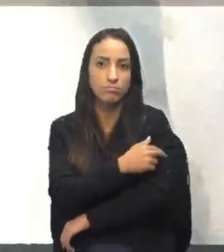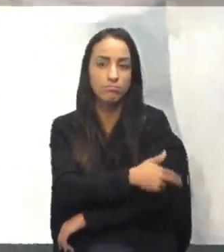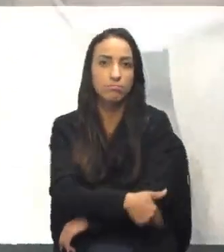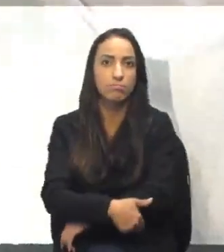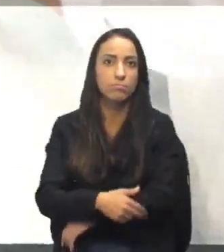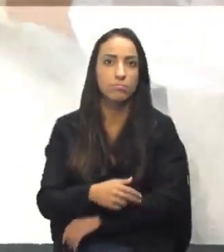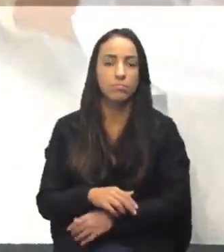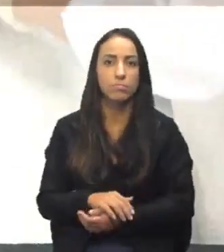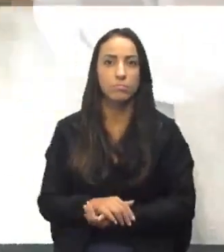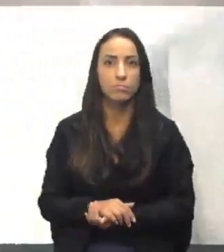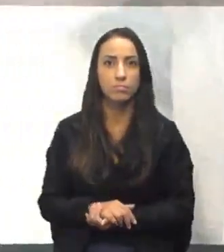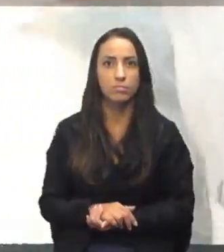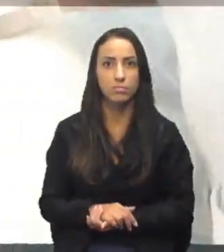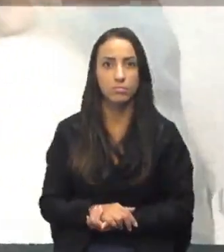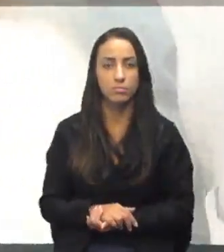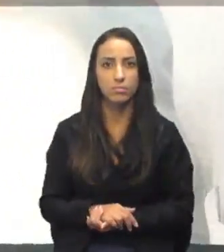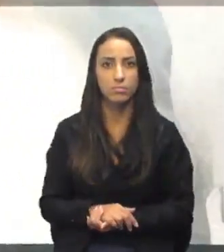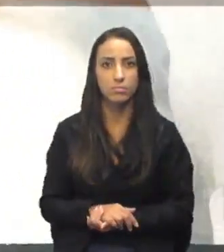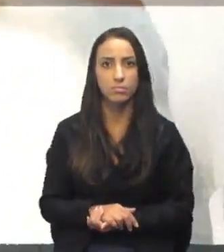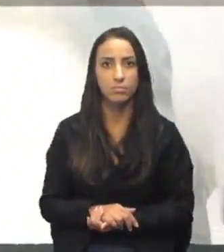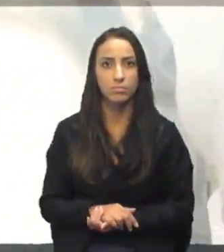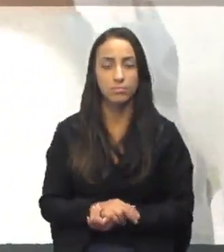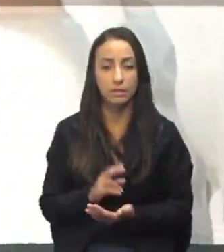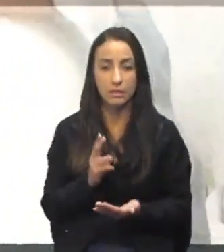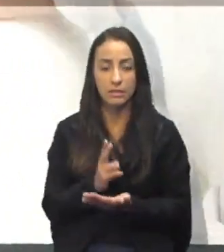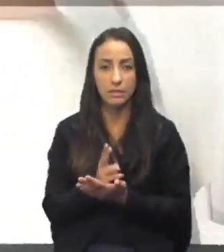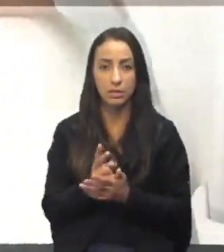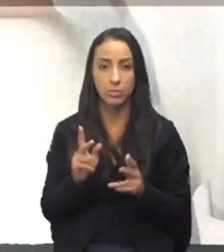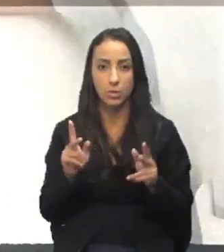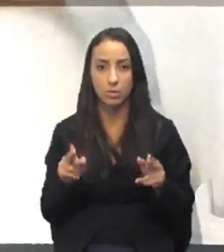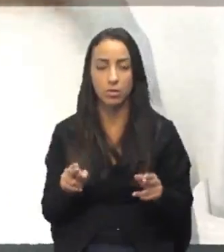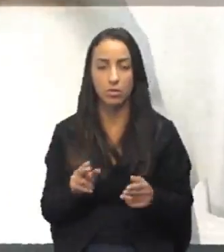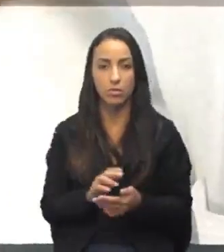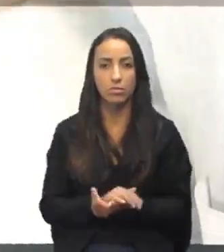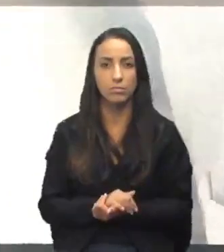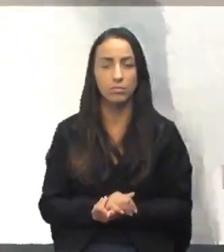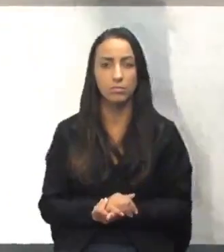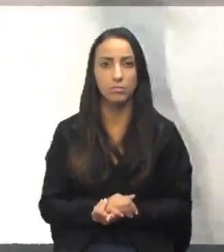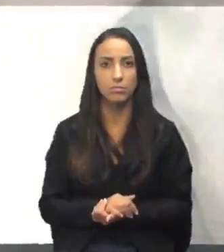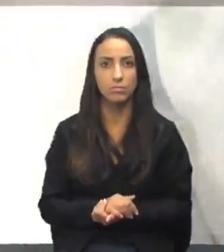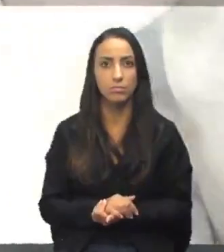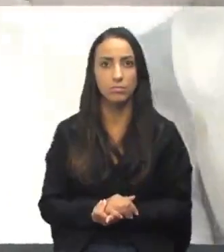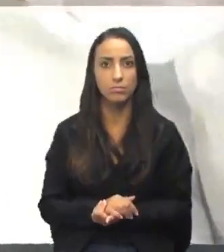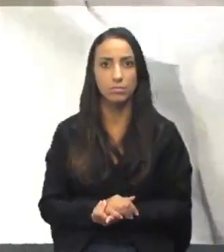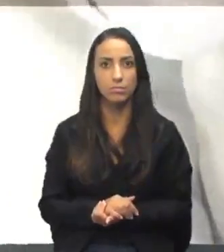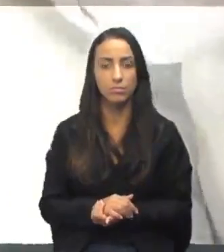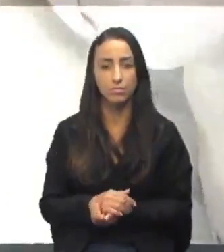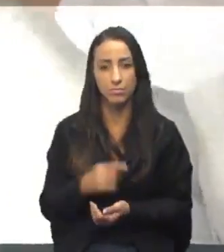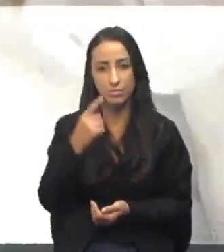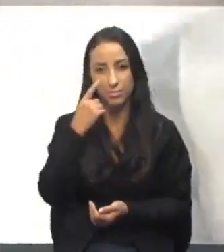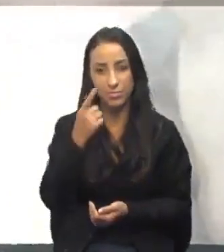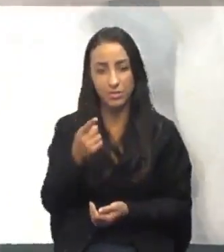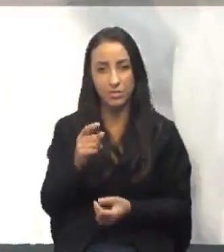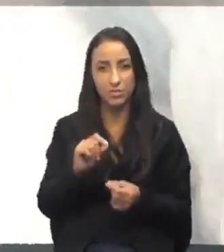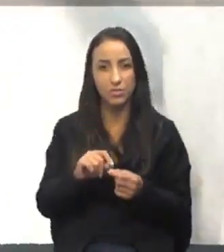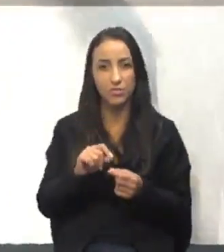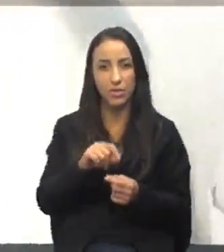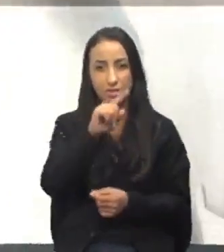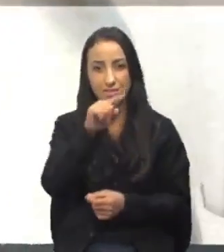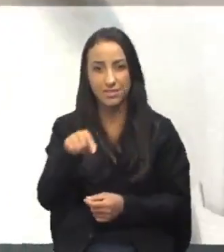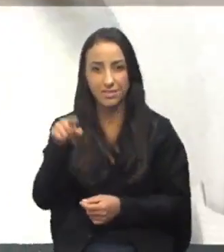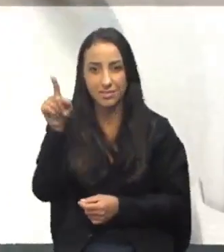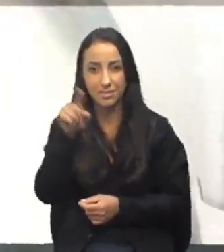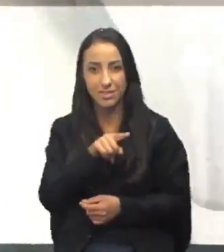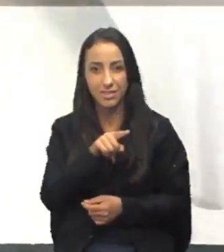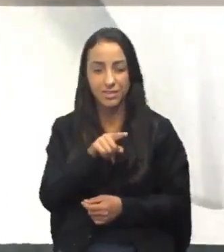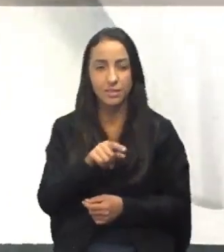outra, sempre na mesma direção. Então eu tenho aqui, ó, veja que eu faço um X, e por isso mesmo chama em